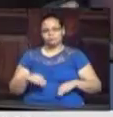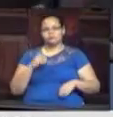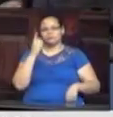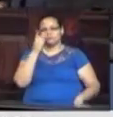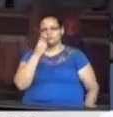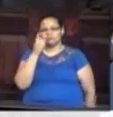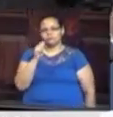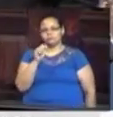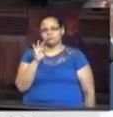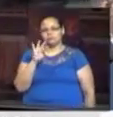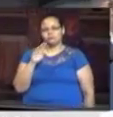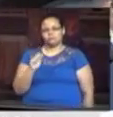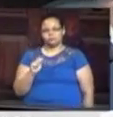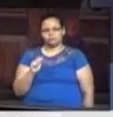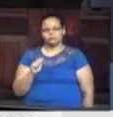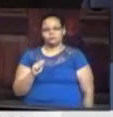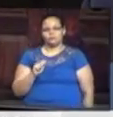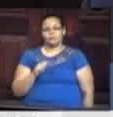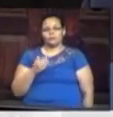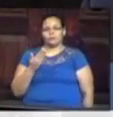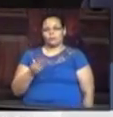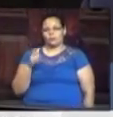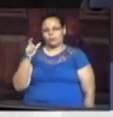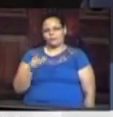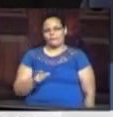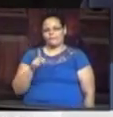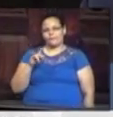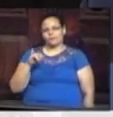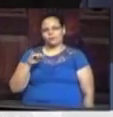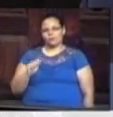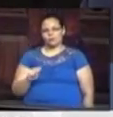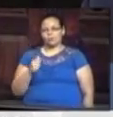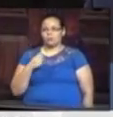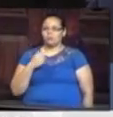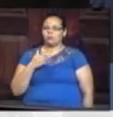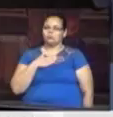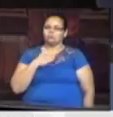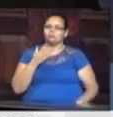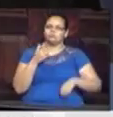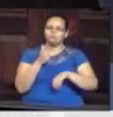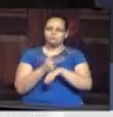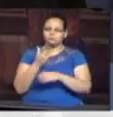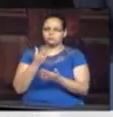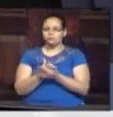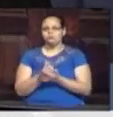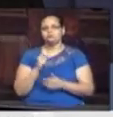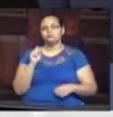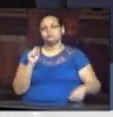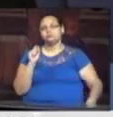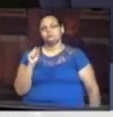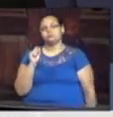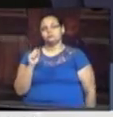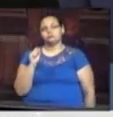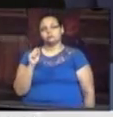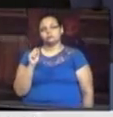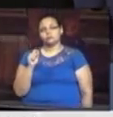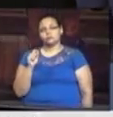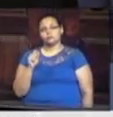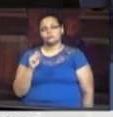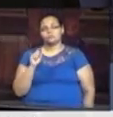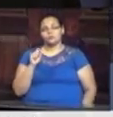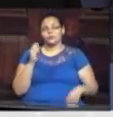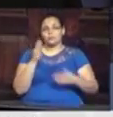Senhor presidente Jorge Pisciani, eu gostaria de fazer um registro e sobre